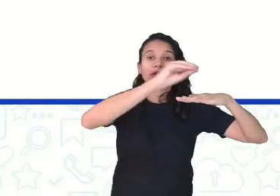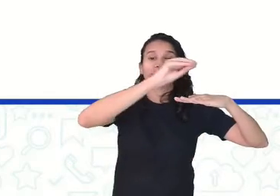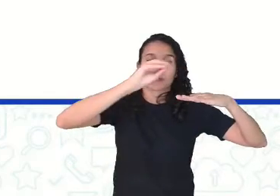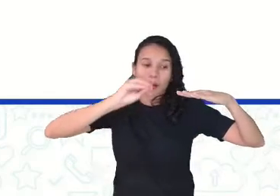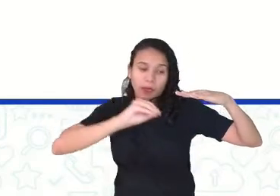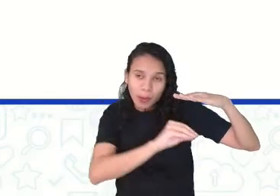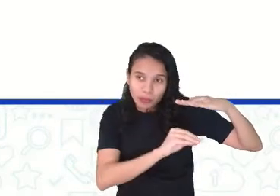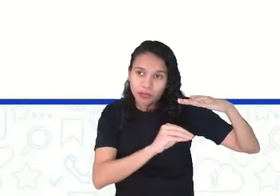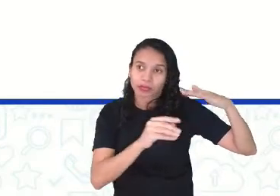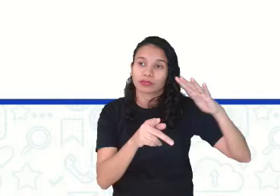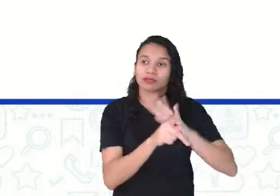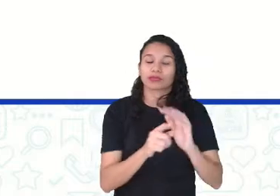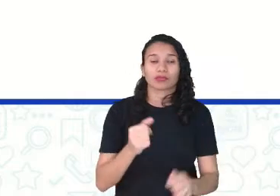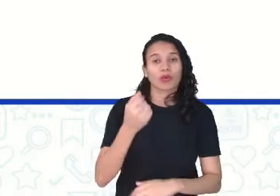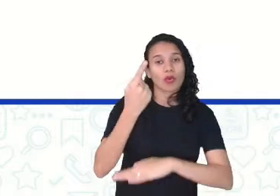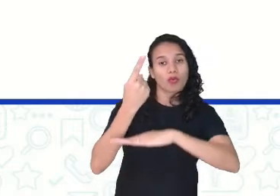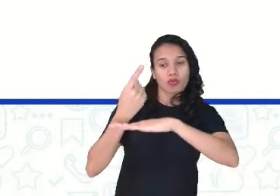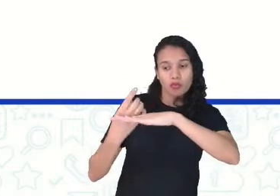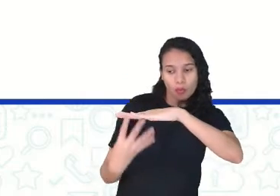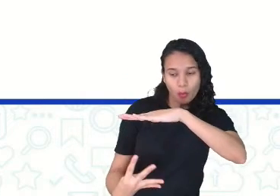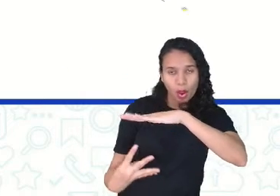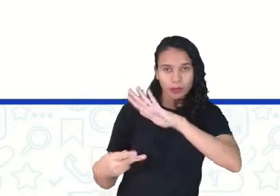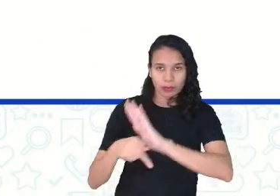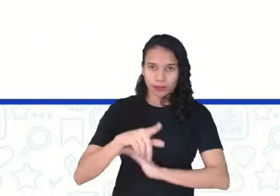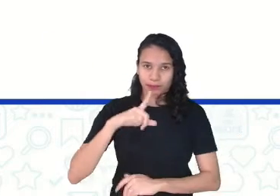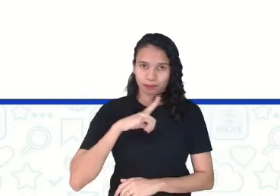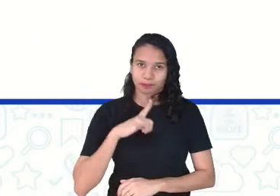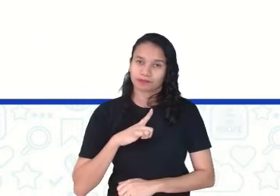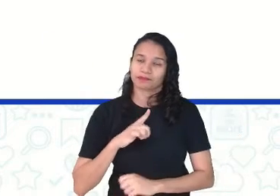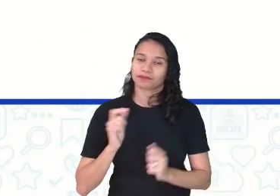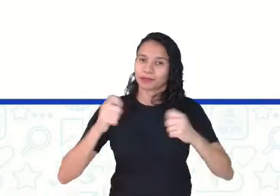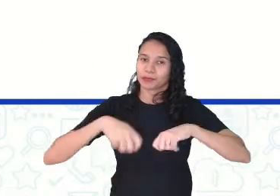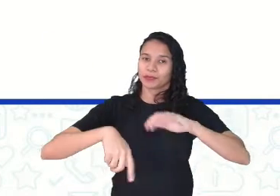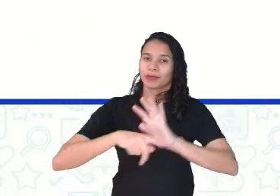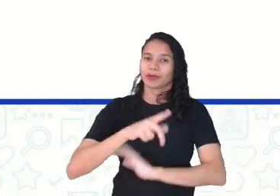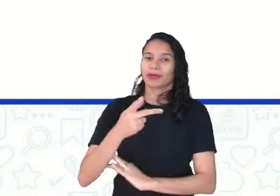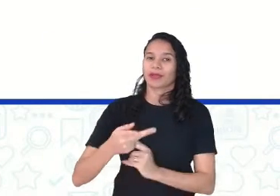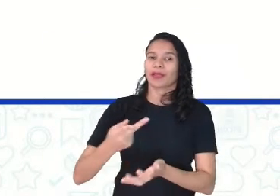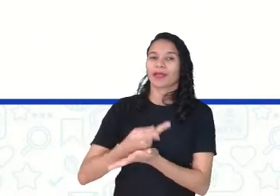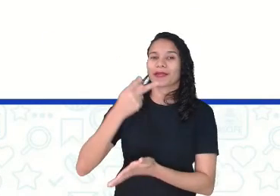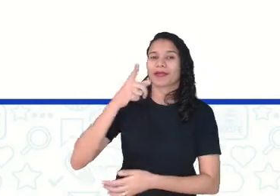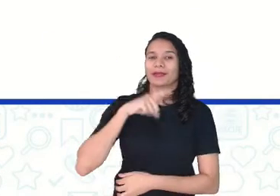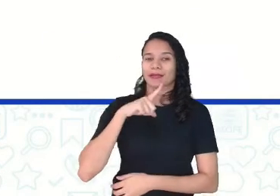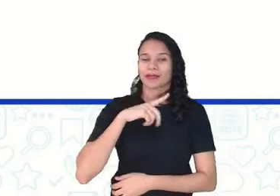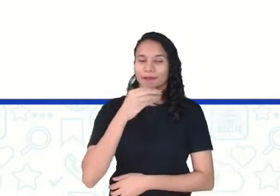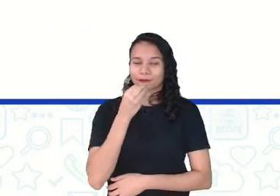então dá 1 em 4. 1/4 aí as possibilidades de acontecer algo, tá bom?